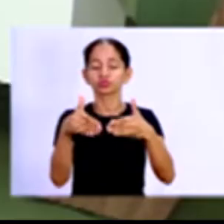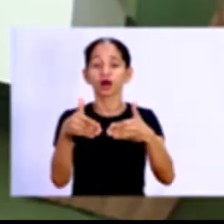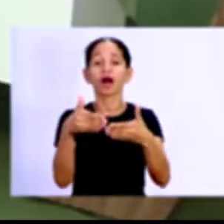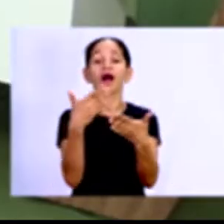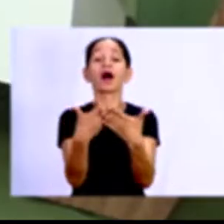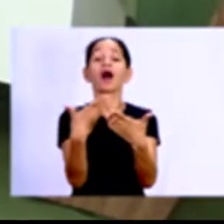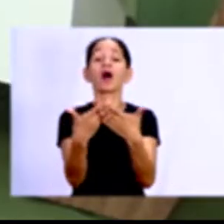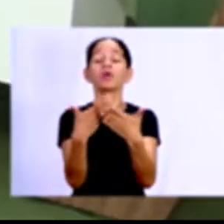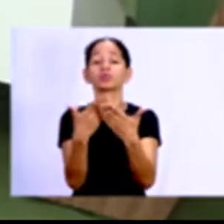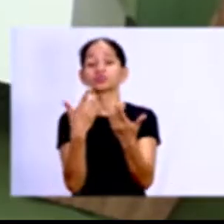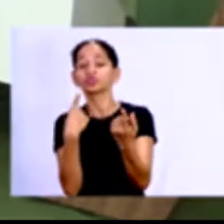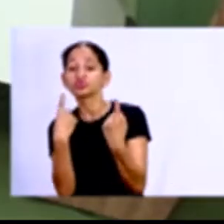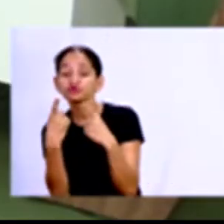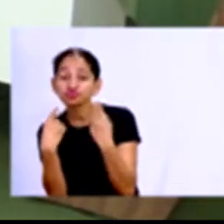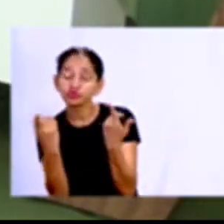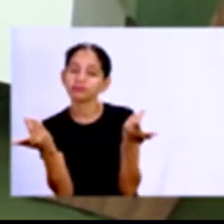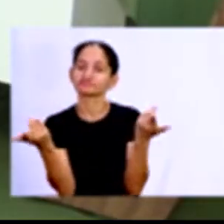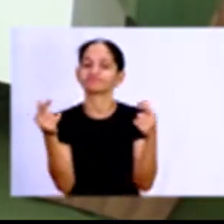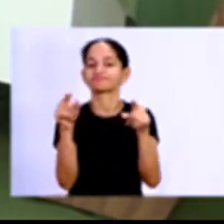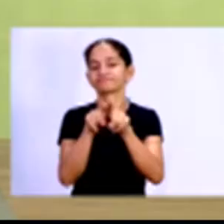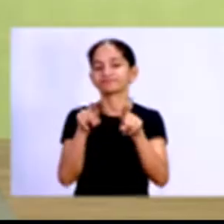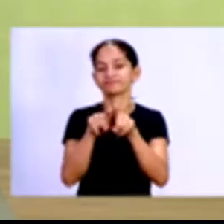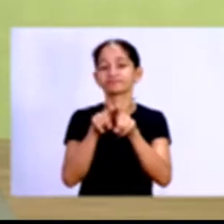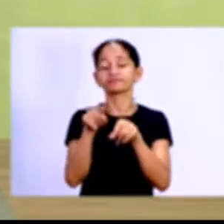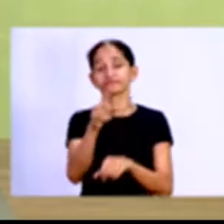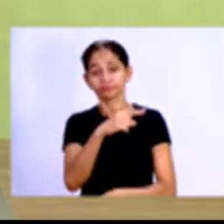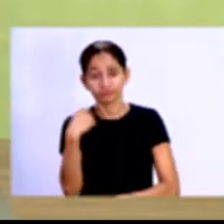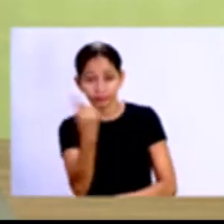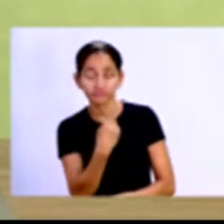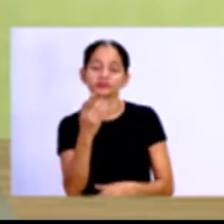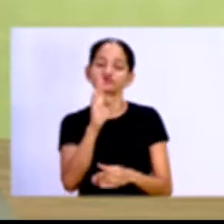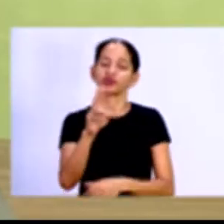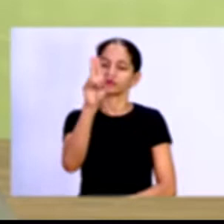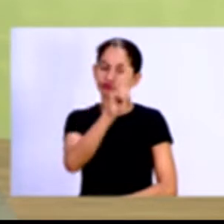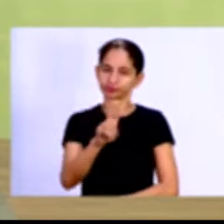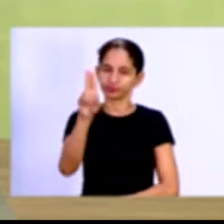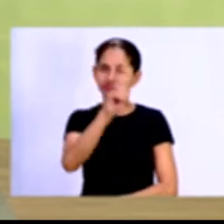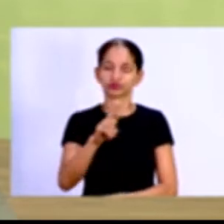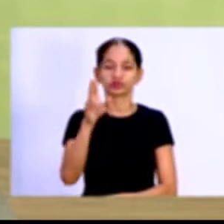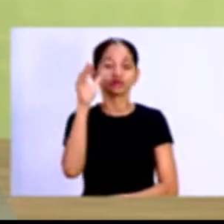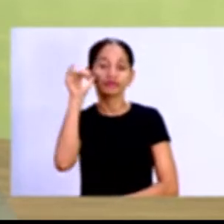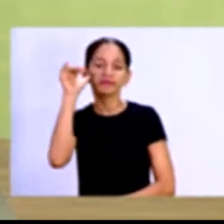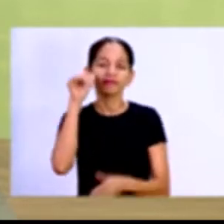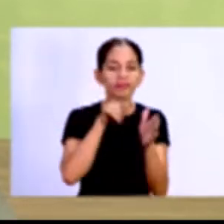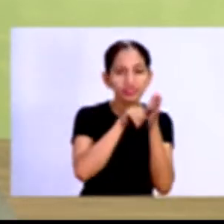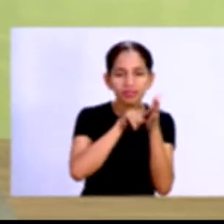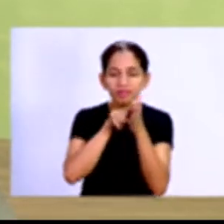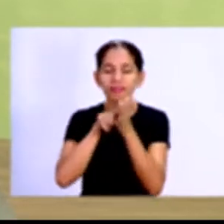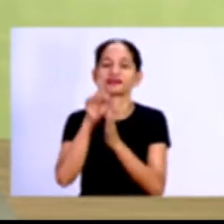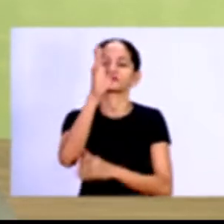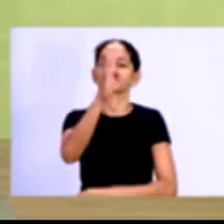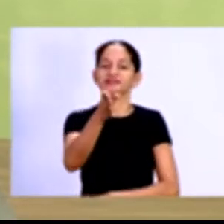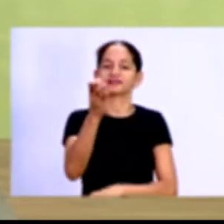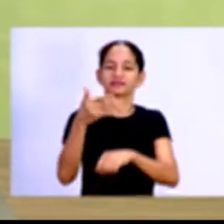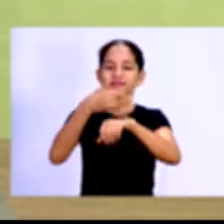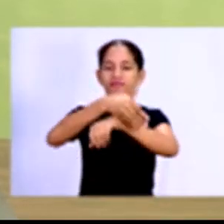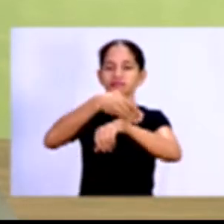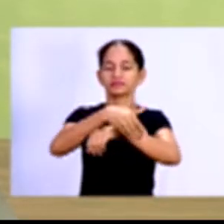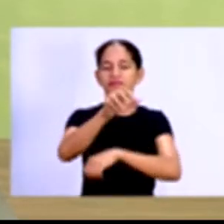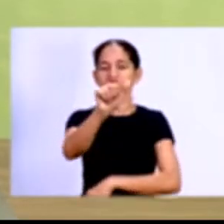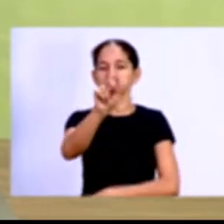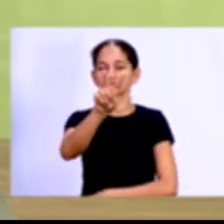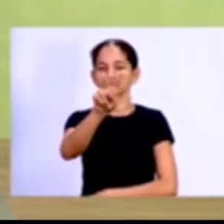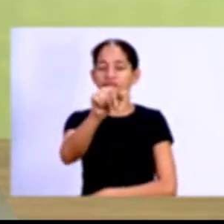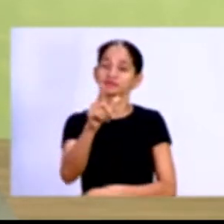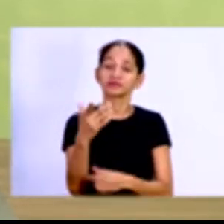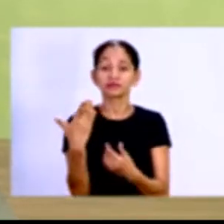o diálogo. Então, esperamos que vocês já tenham usado, já tenham futricado, vamos dizer assim, no nosso ambiente virtual, para